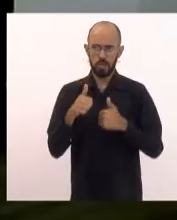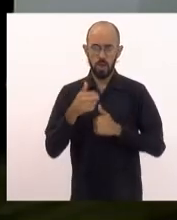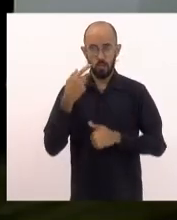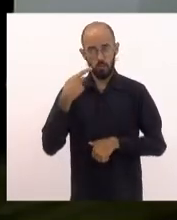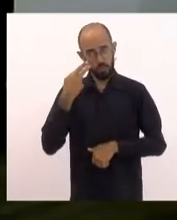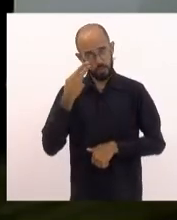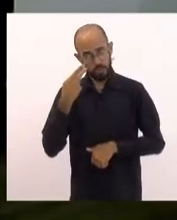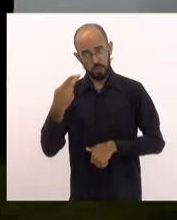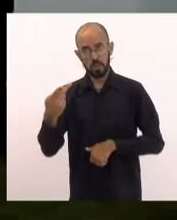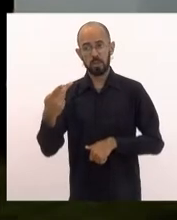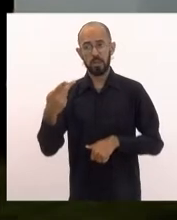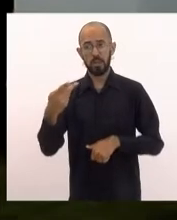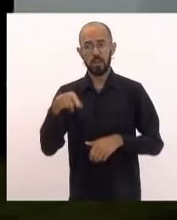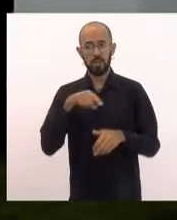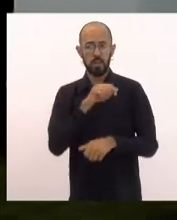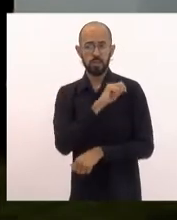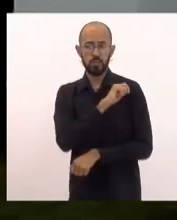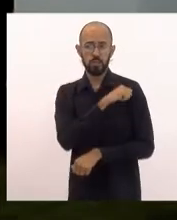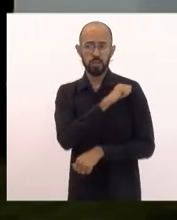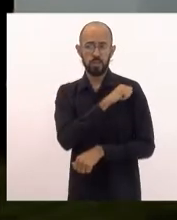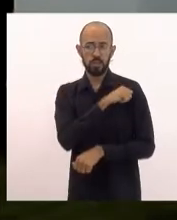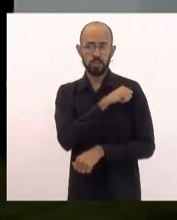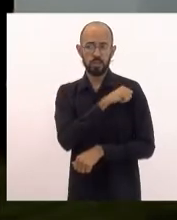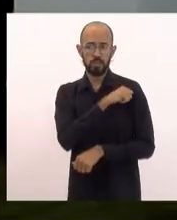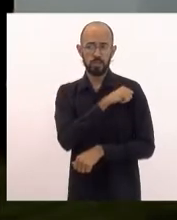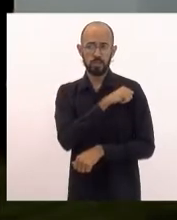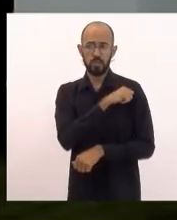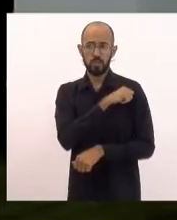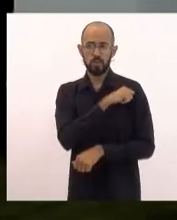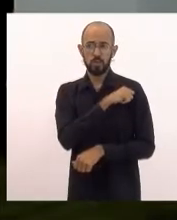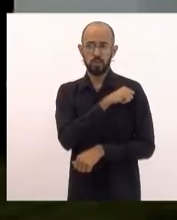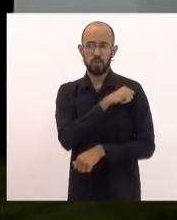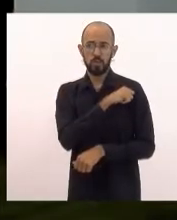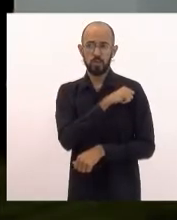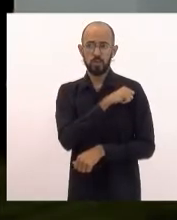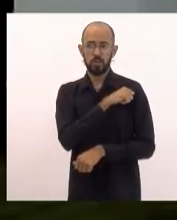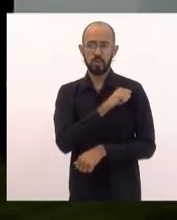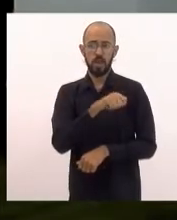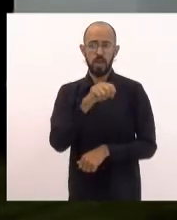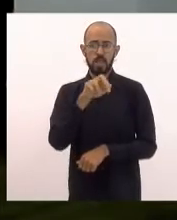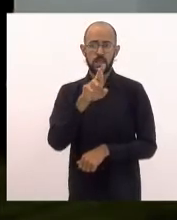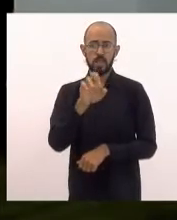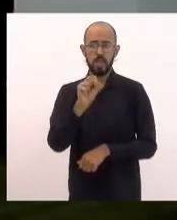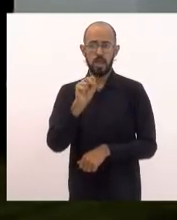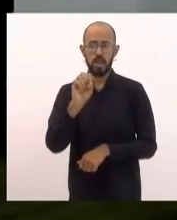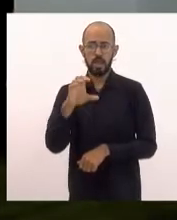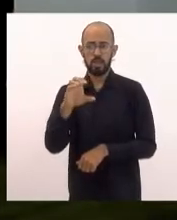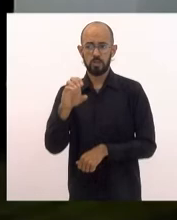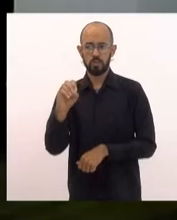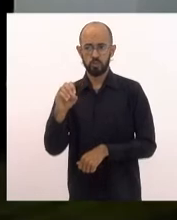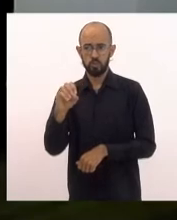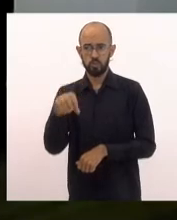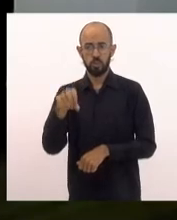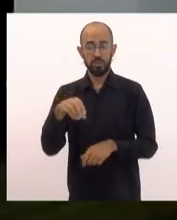visita de fiscalização no pátio de escória, na Rasco, dentro da empresa do